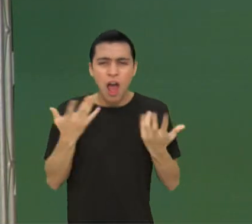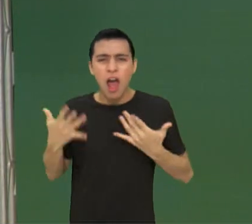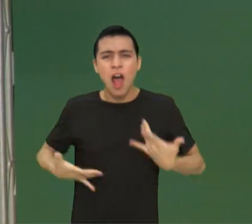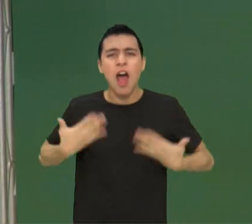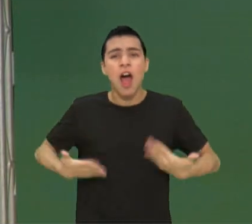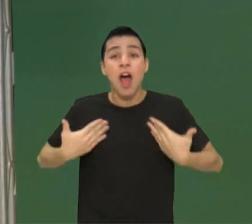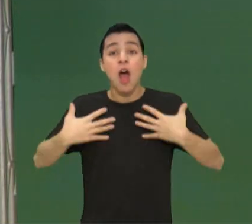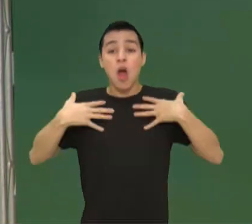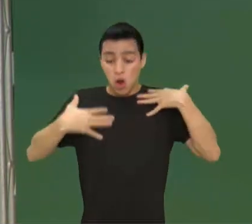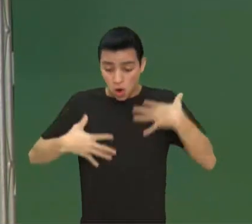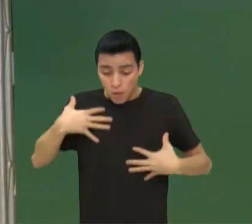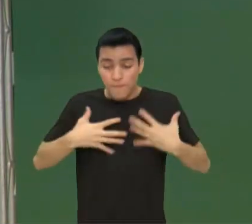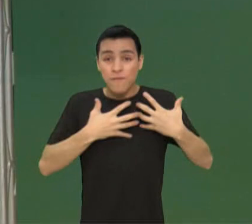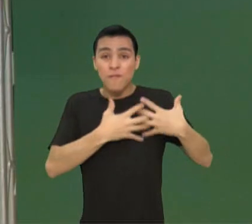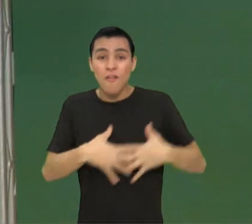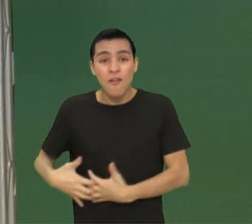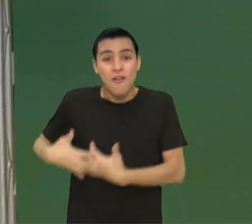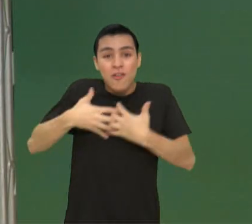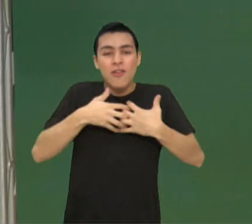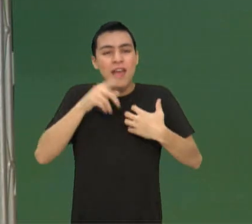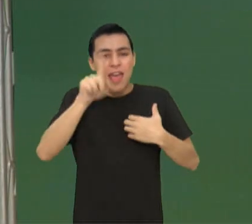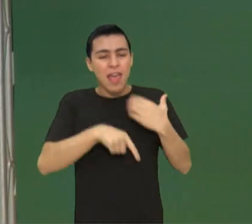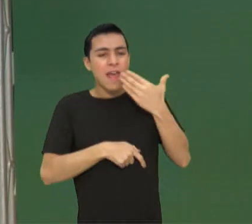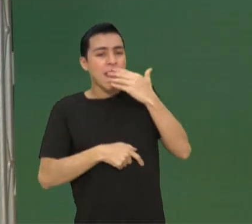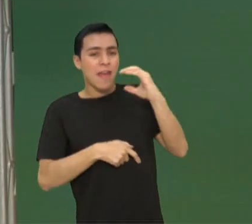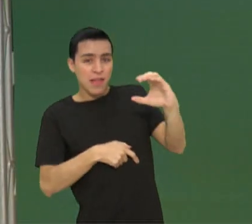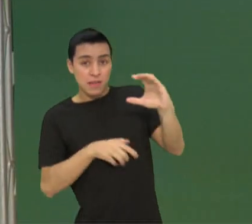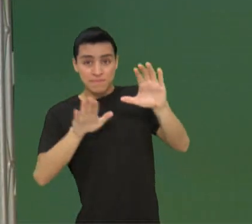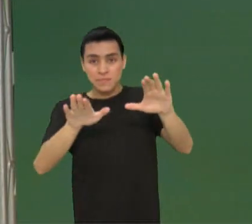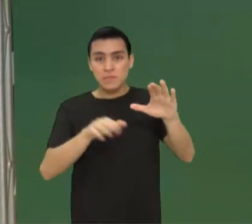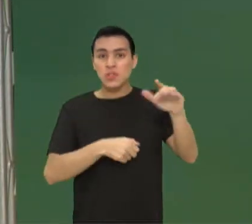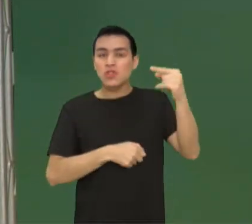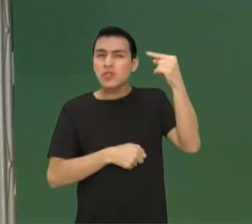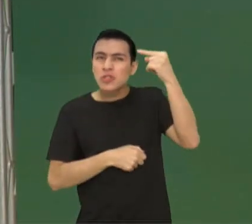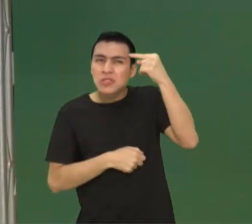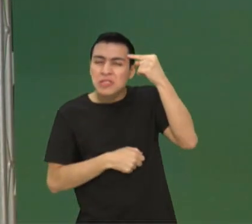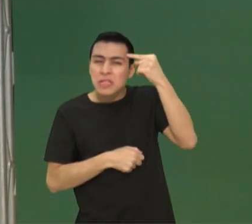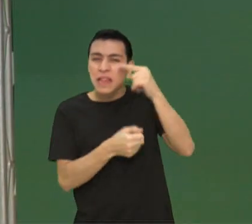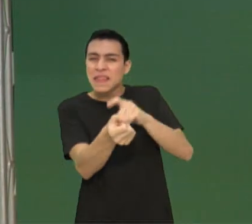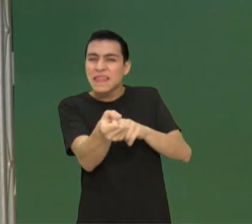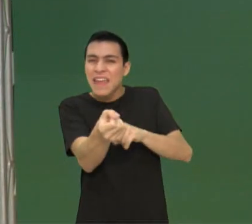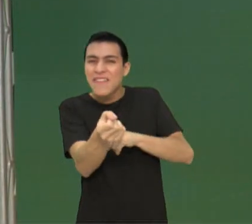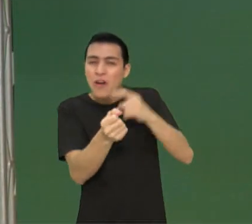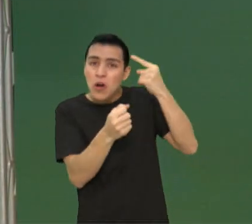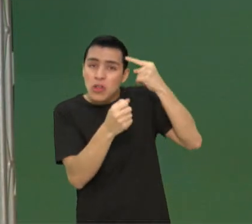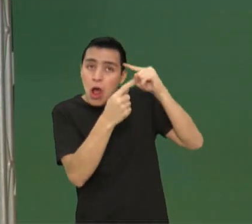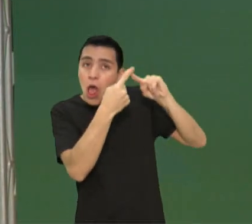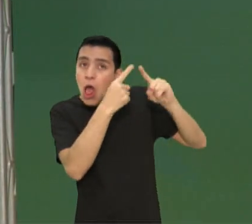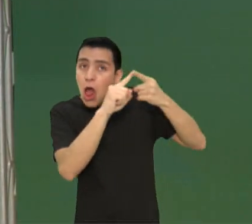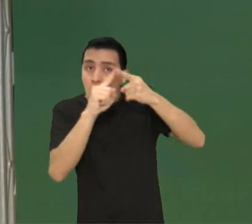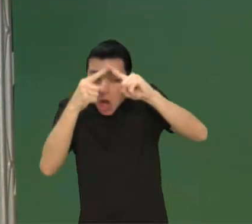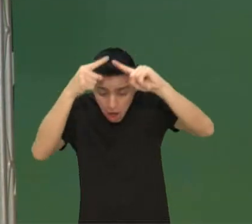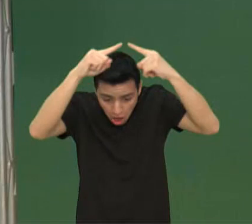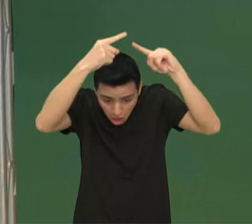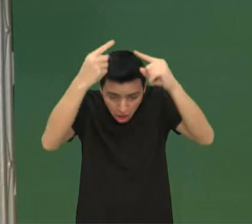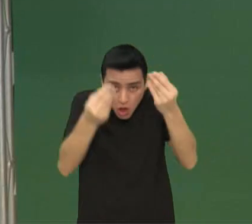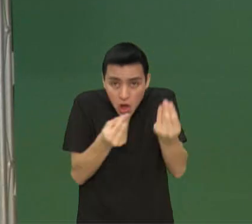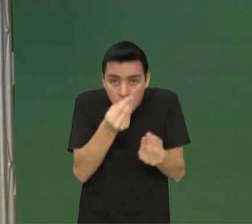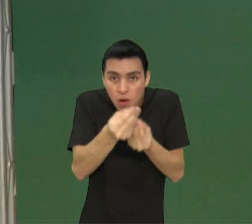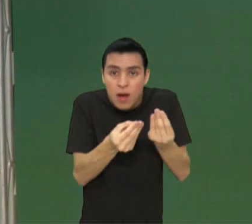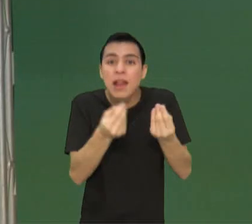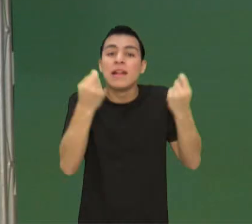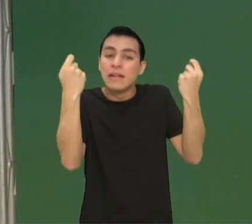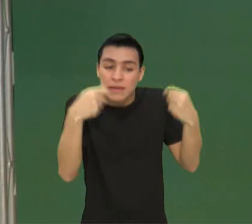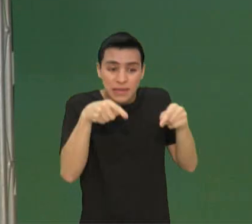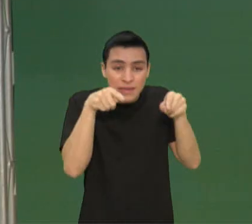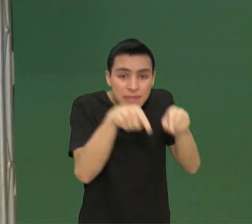meu corpo funcionar é carboidrato. O meu sistema nervoso, inclusive, ele praticamente, eu posso dizer que ele só processa